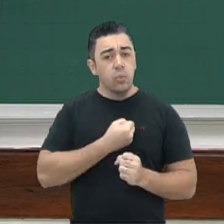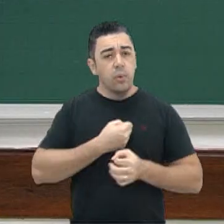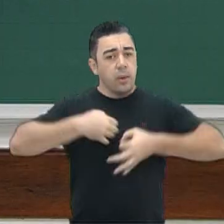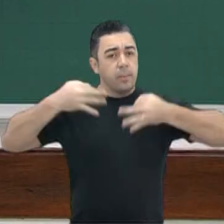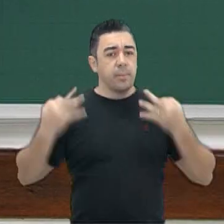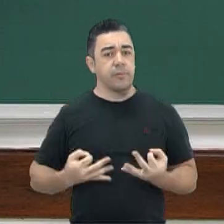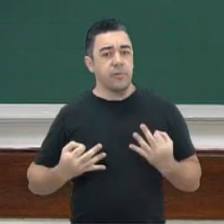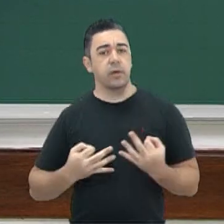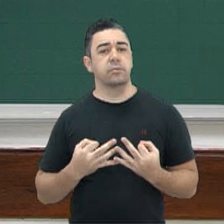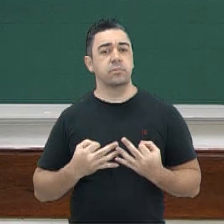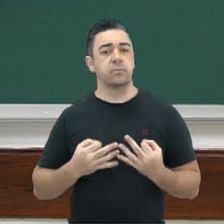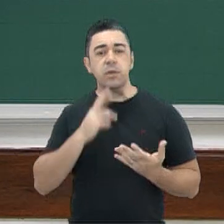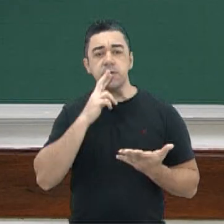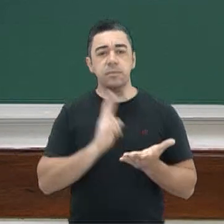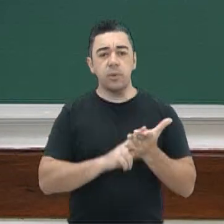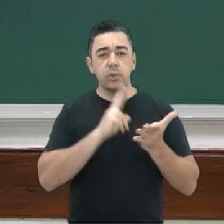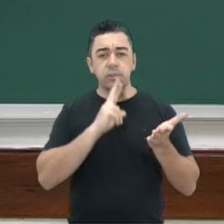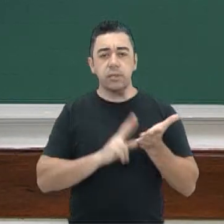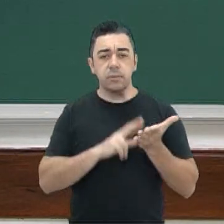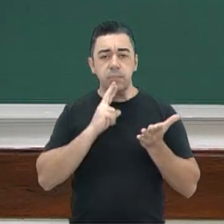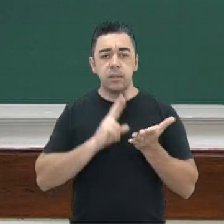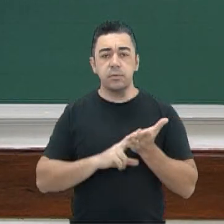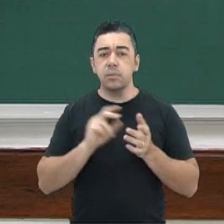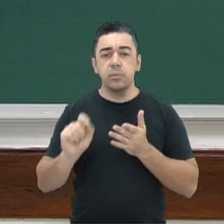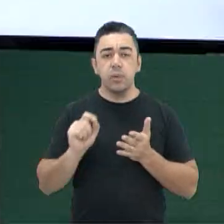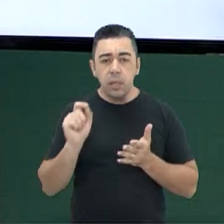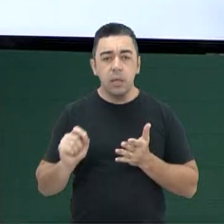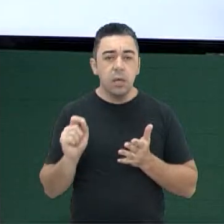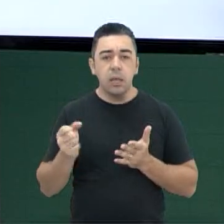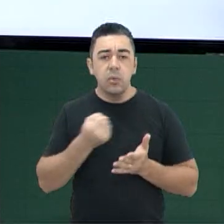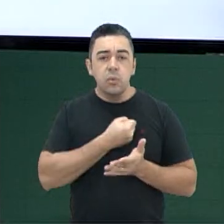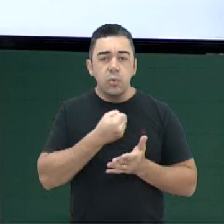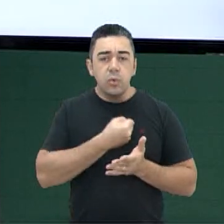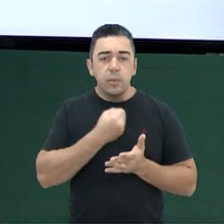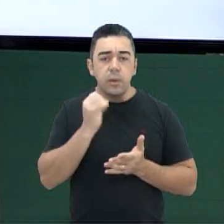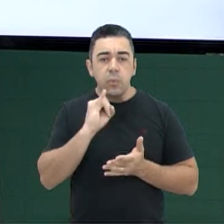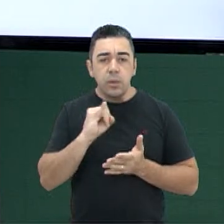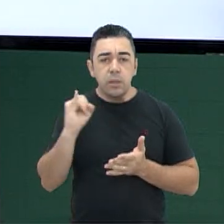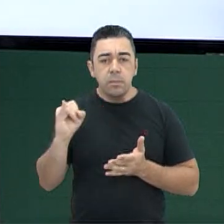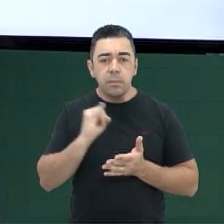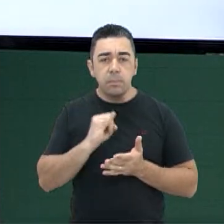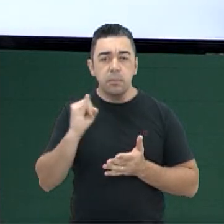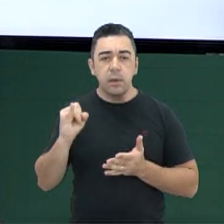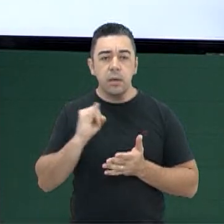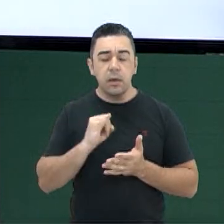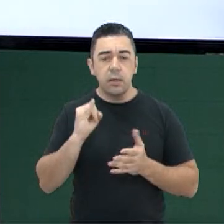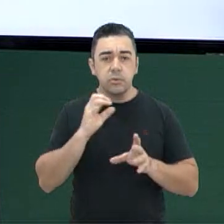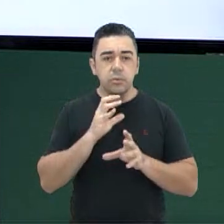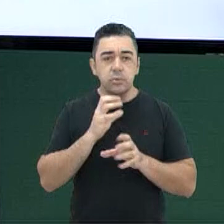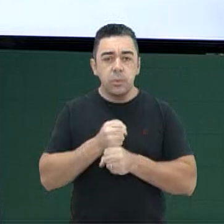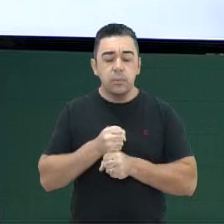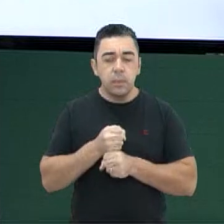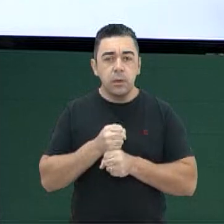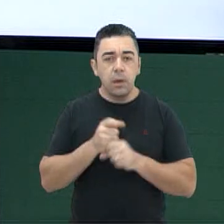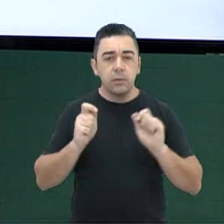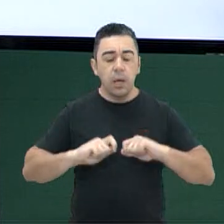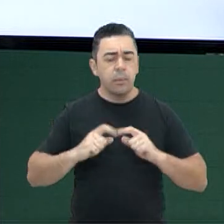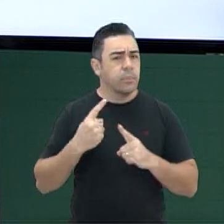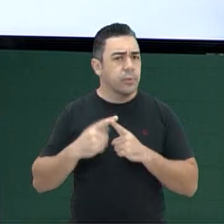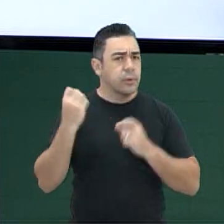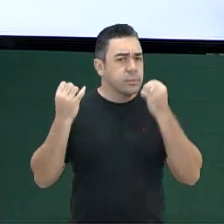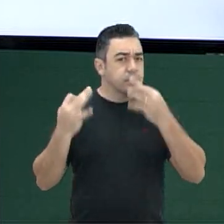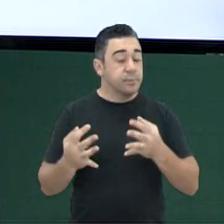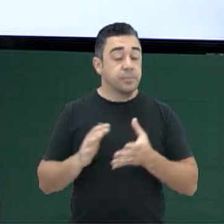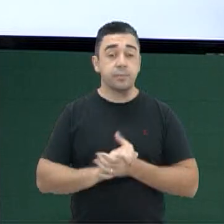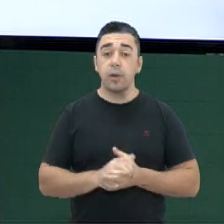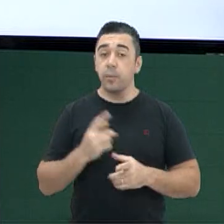perfeitos todos como resultado de soma de números ímpares, sempre de algarismos ímpares, ok? Por que eu estou falando isso?